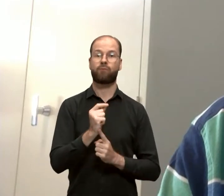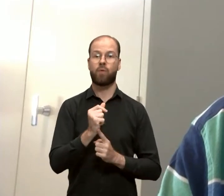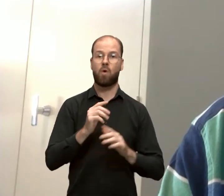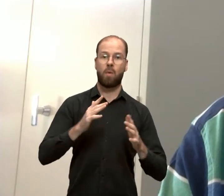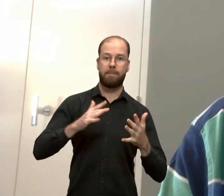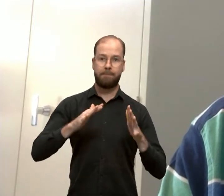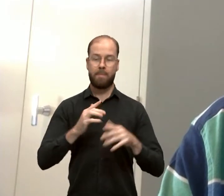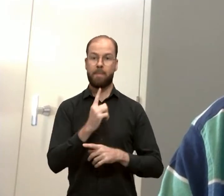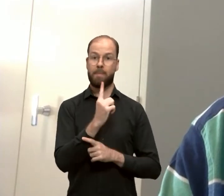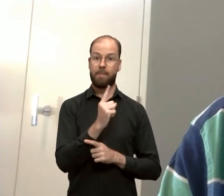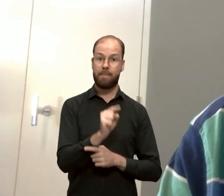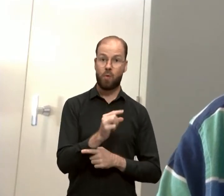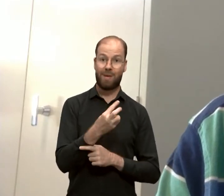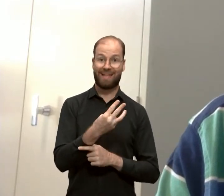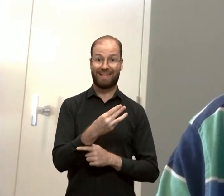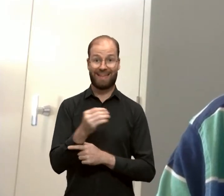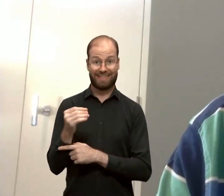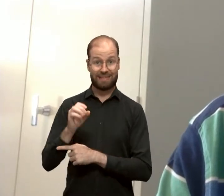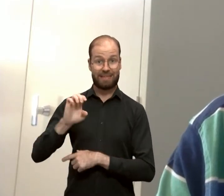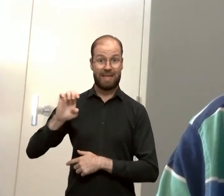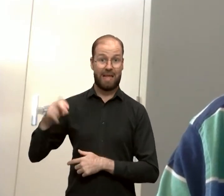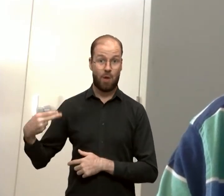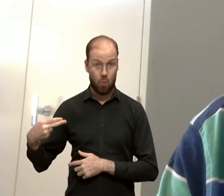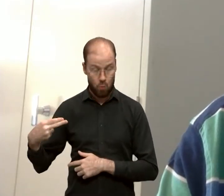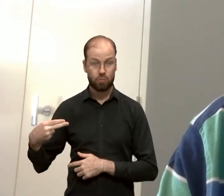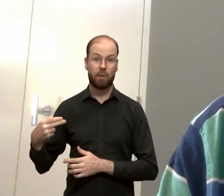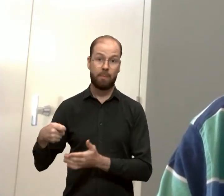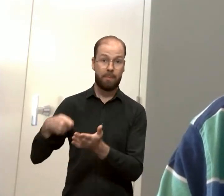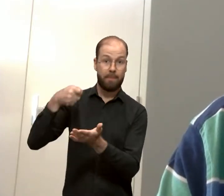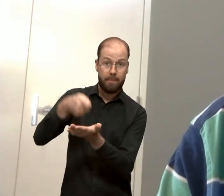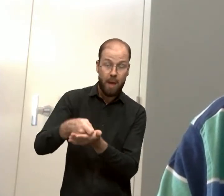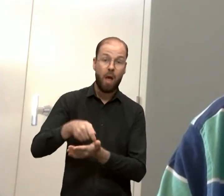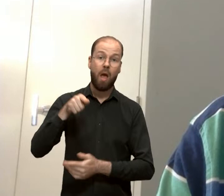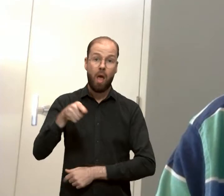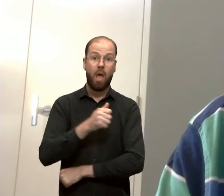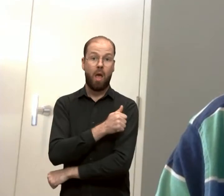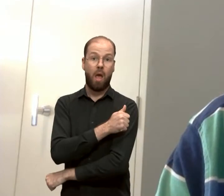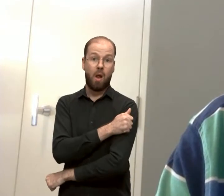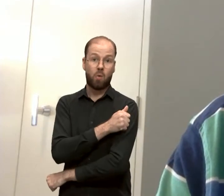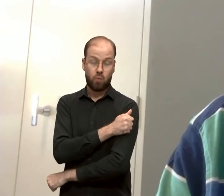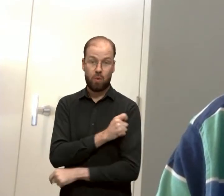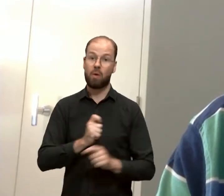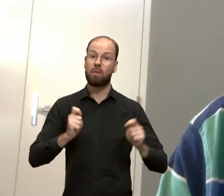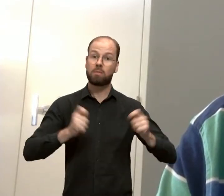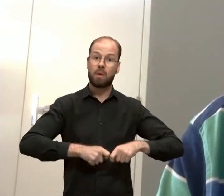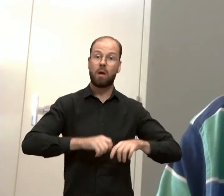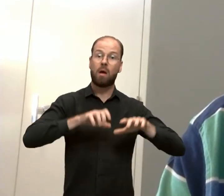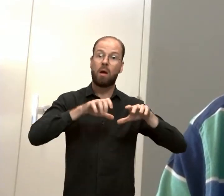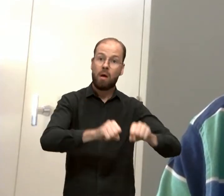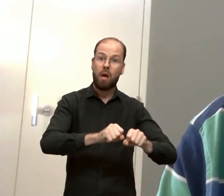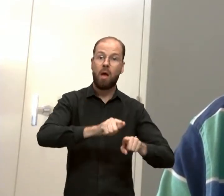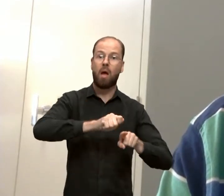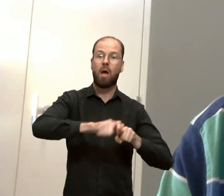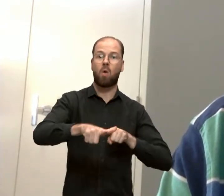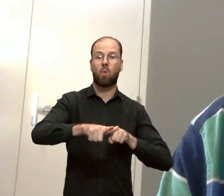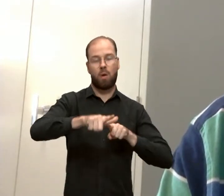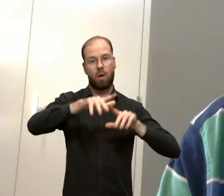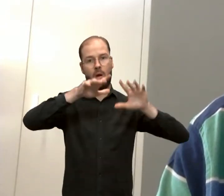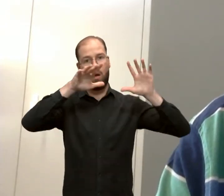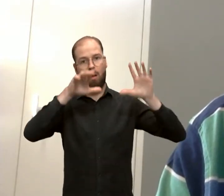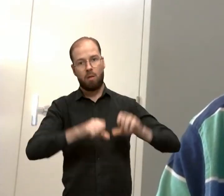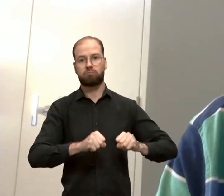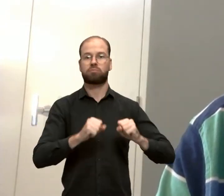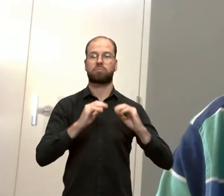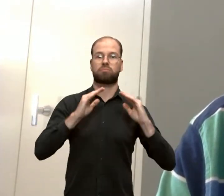de 1.300 euros para que o estudante possa alugar um local, né,